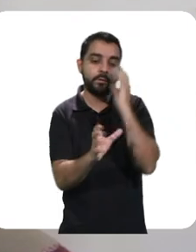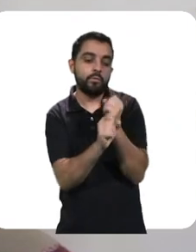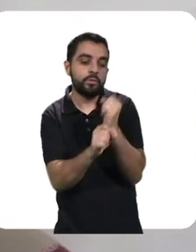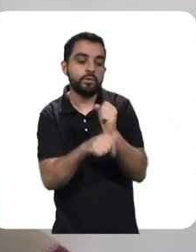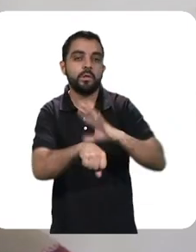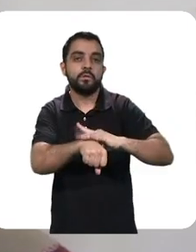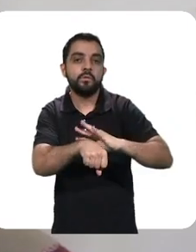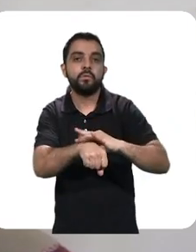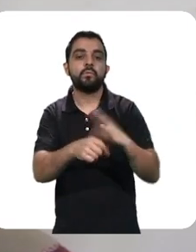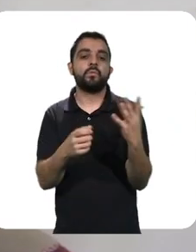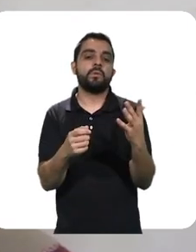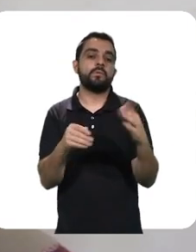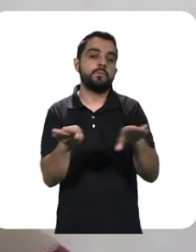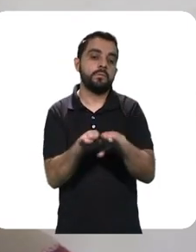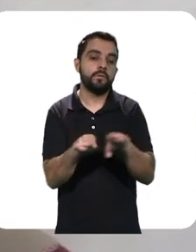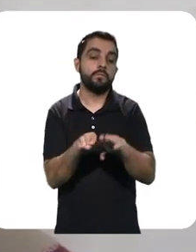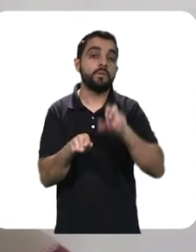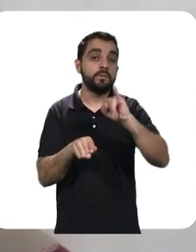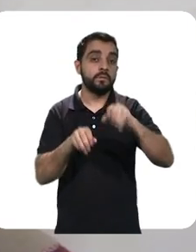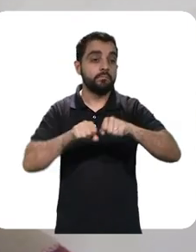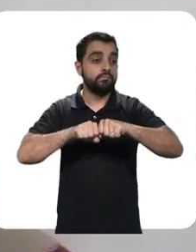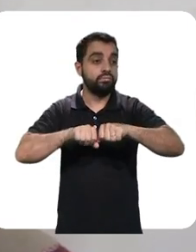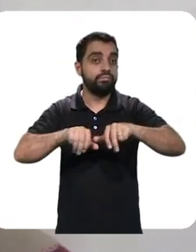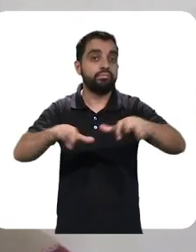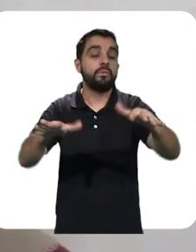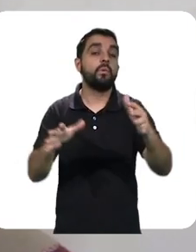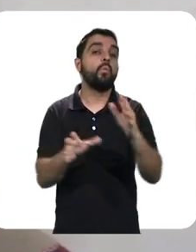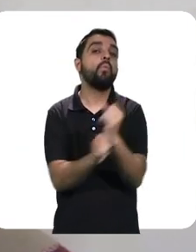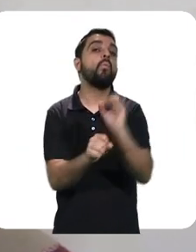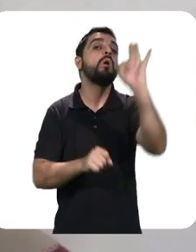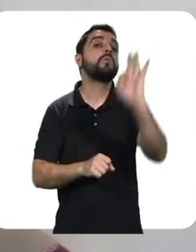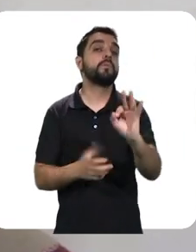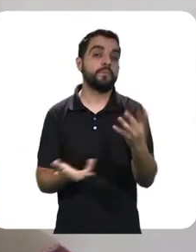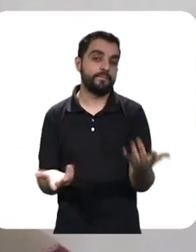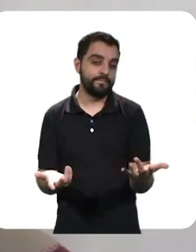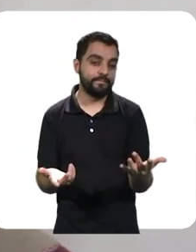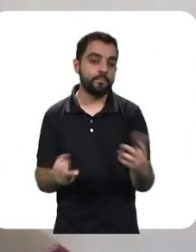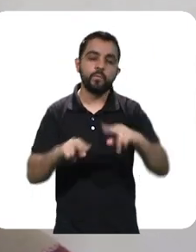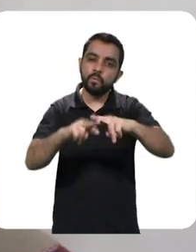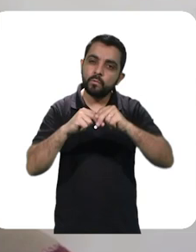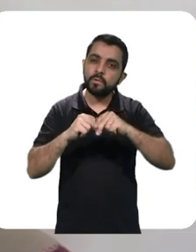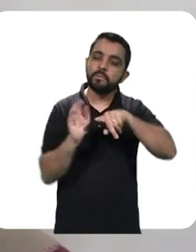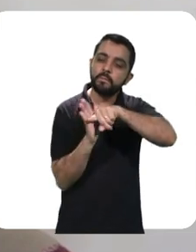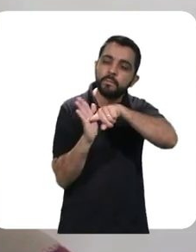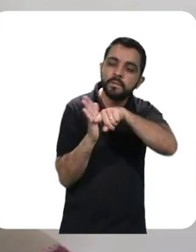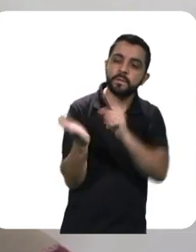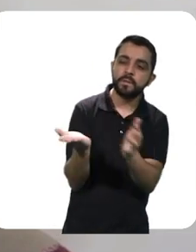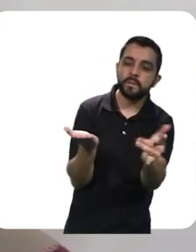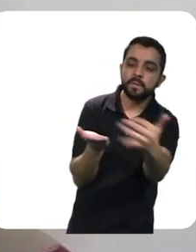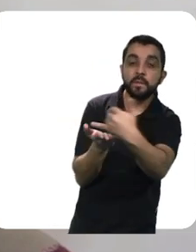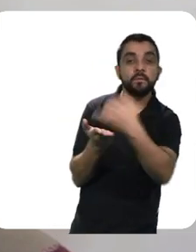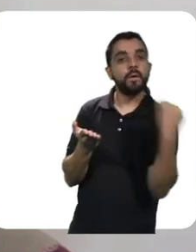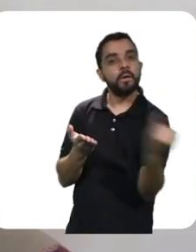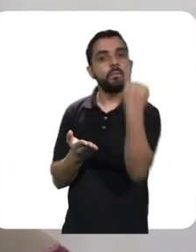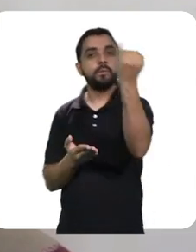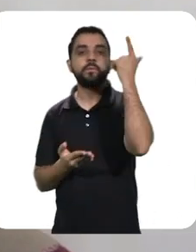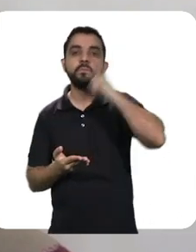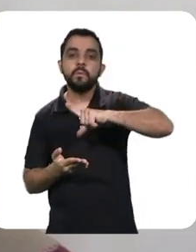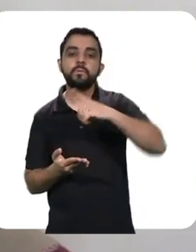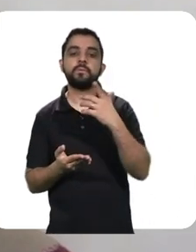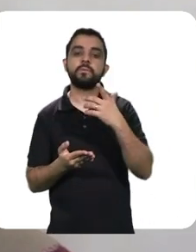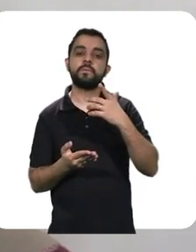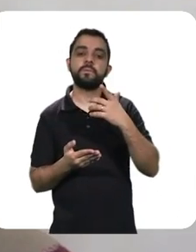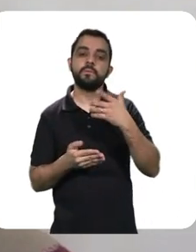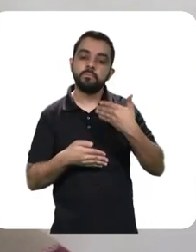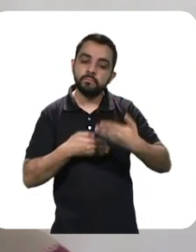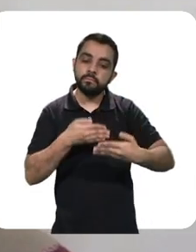doença, a evolução da incidência da doença. Então, eu acho que um estudo como esse, ele permite que, ao longo do